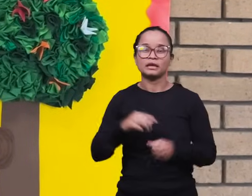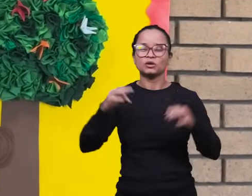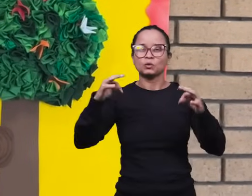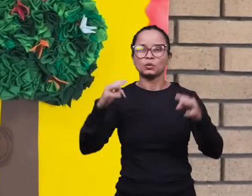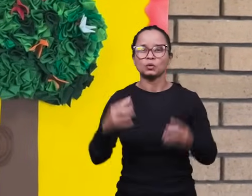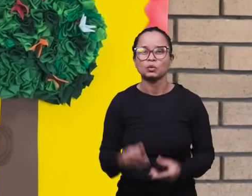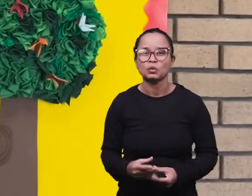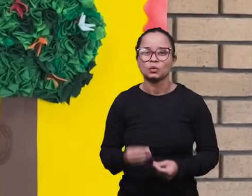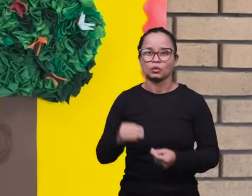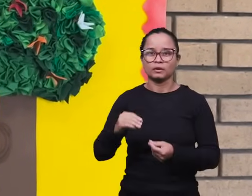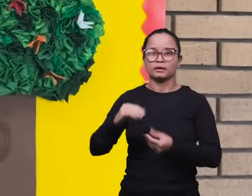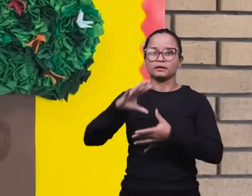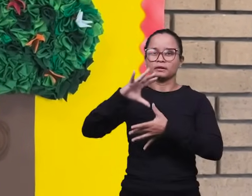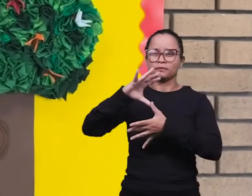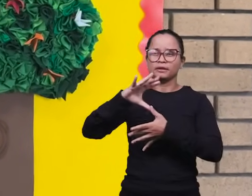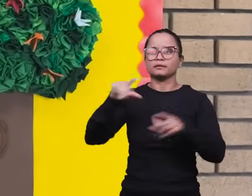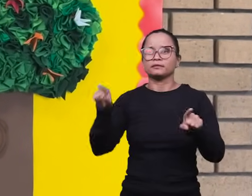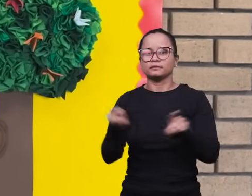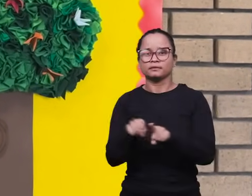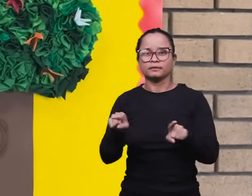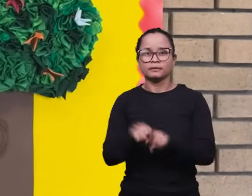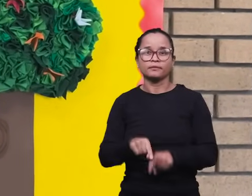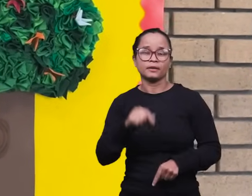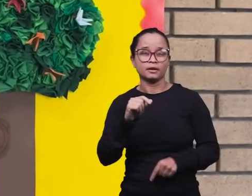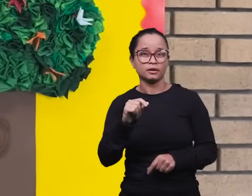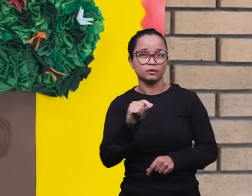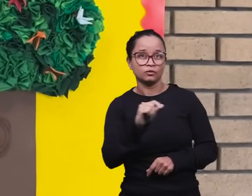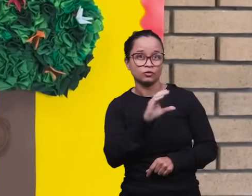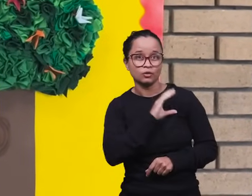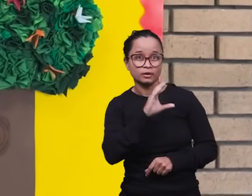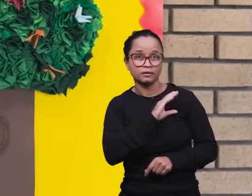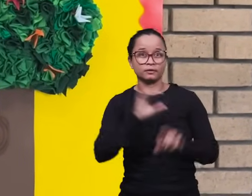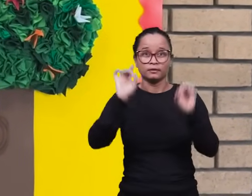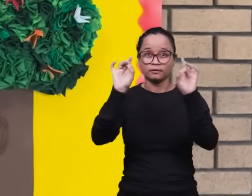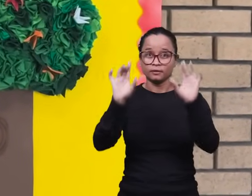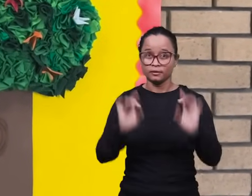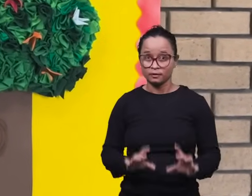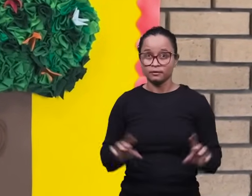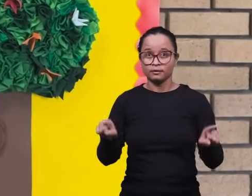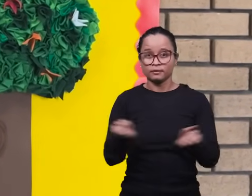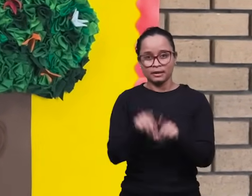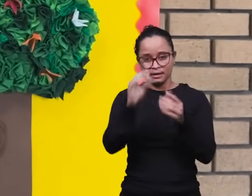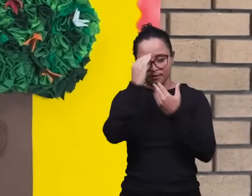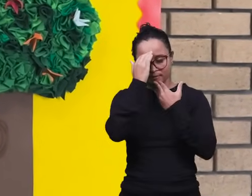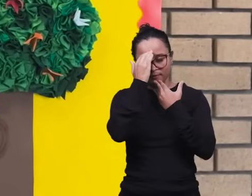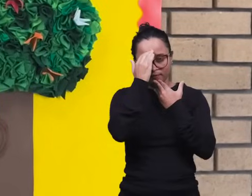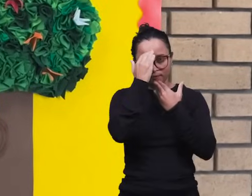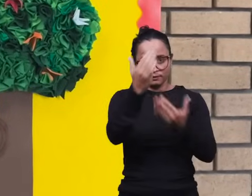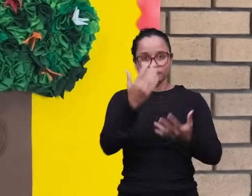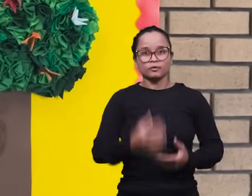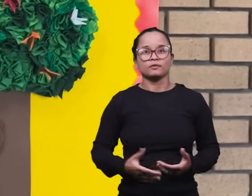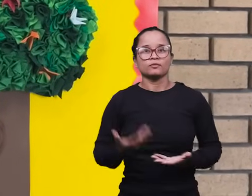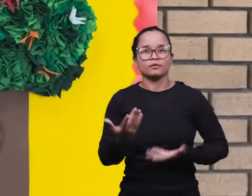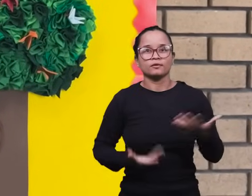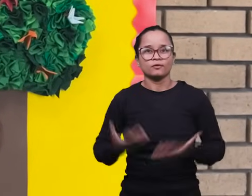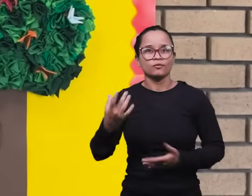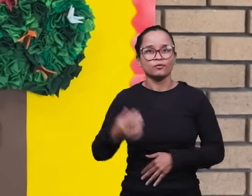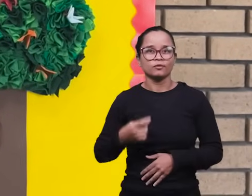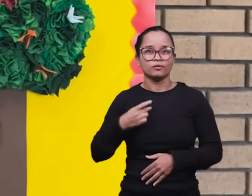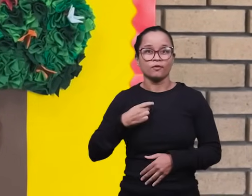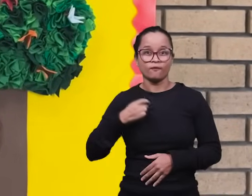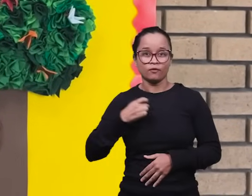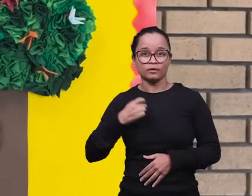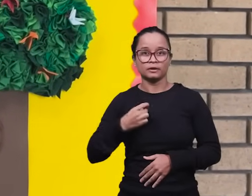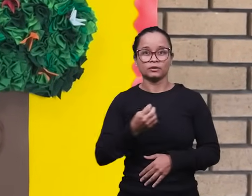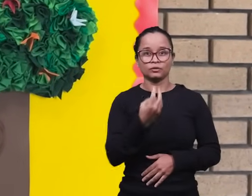a América, também do Canadá. E, especialmente, nós estamos aqui agradecendo os irmãos voluntários,